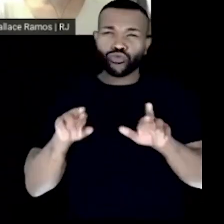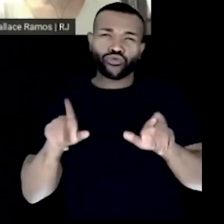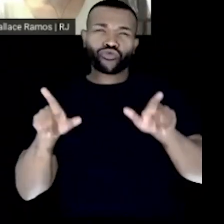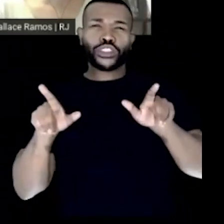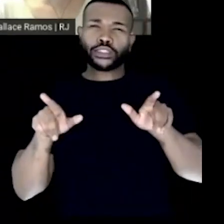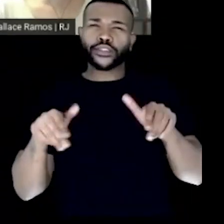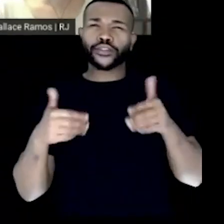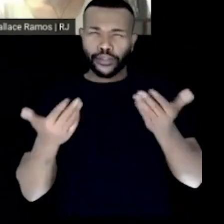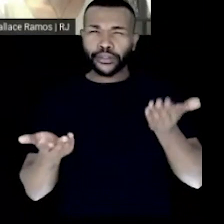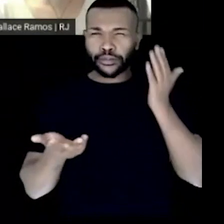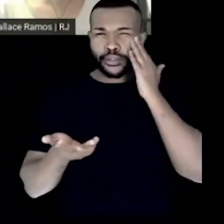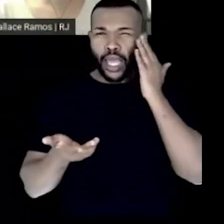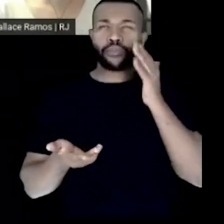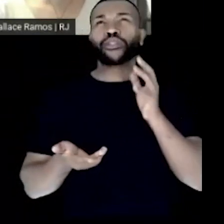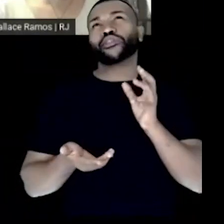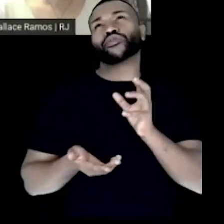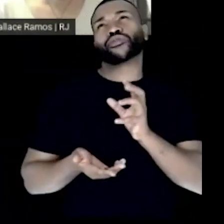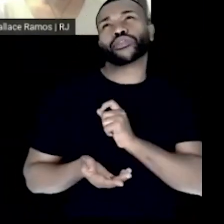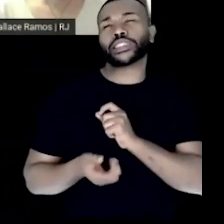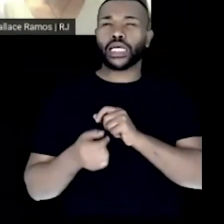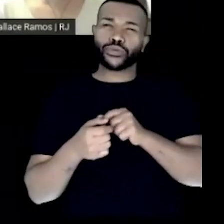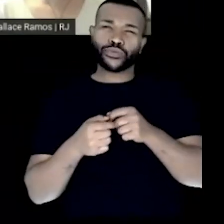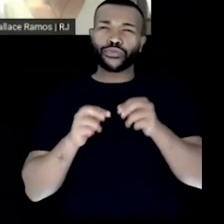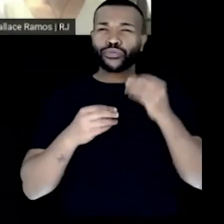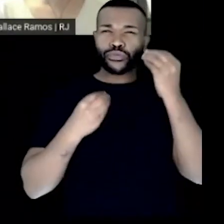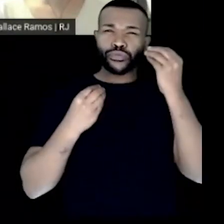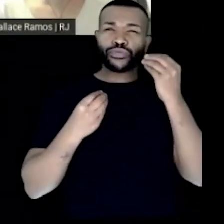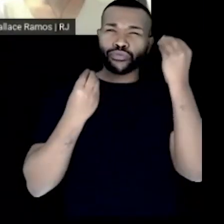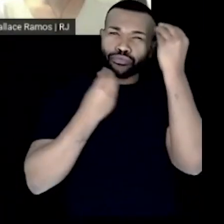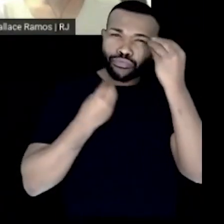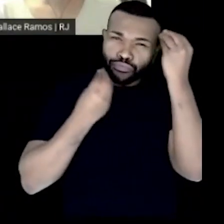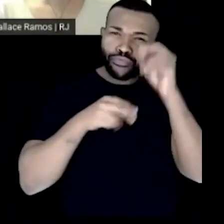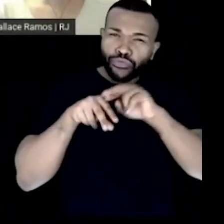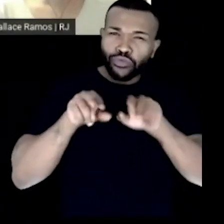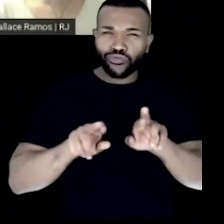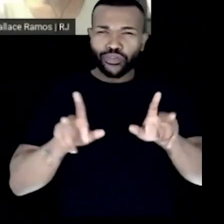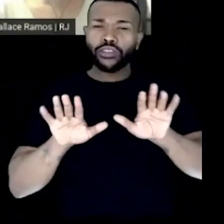do outro gênero, do sexo, de, sabe, era gostar do sexo oposto, mas